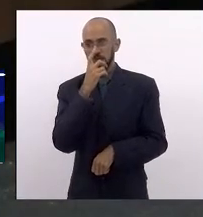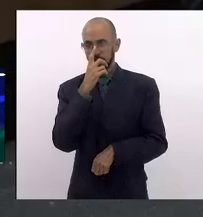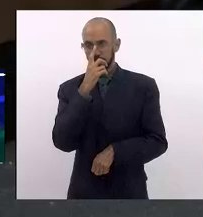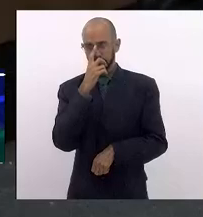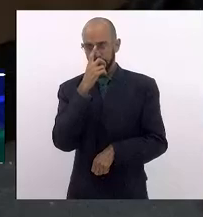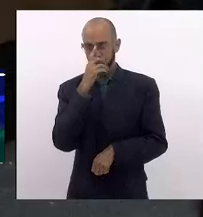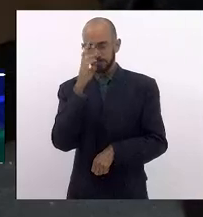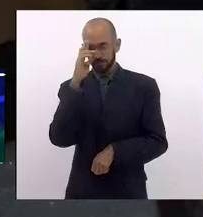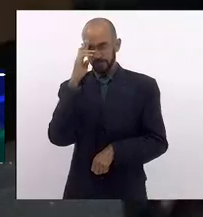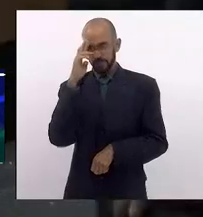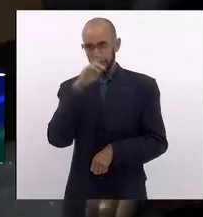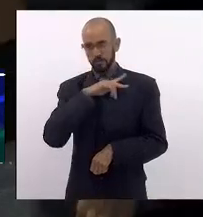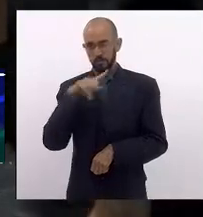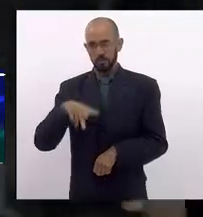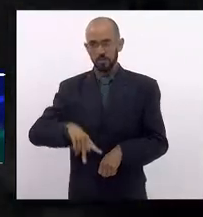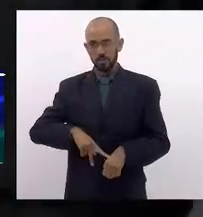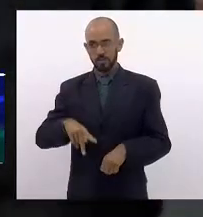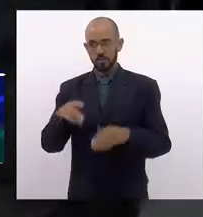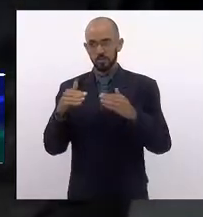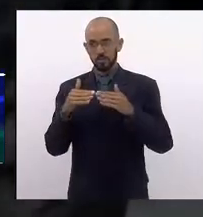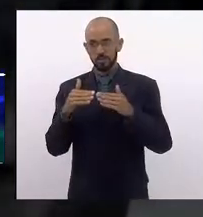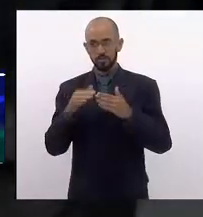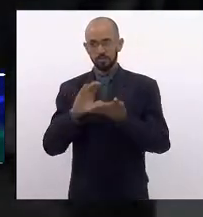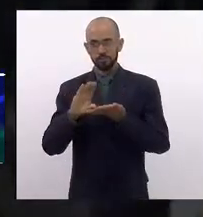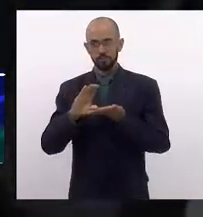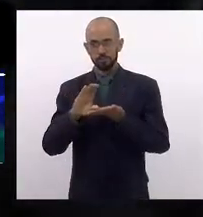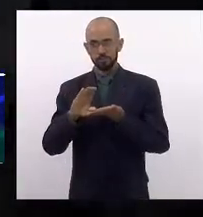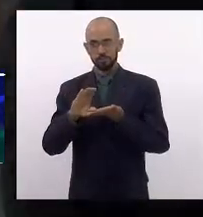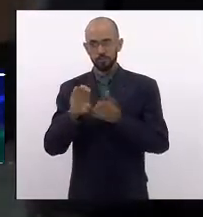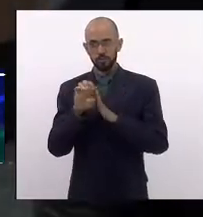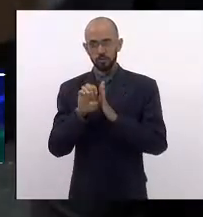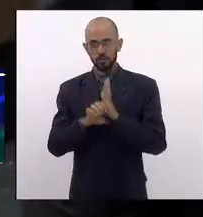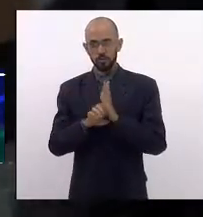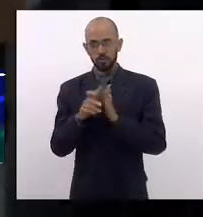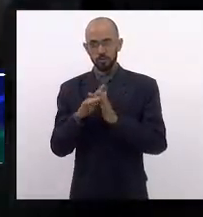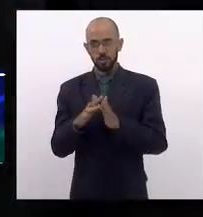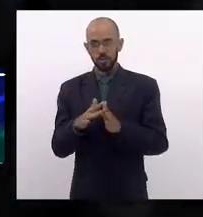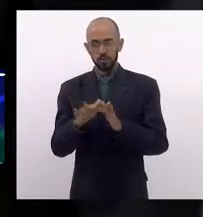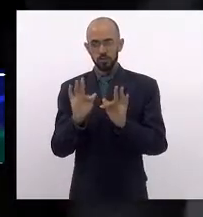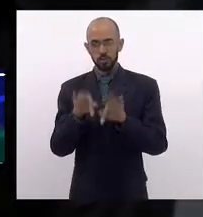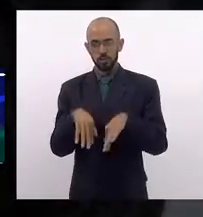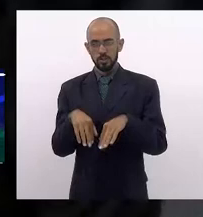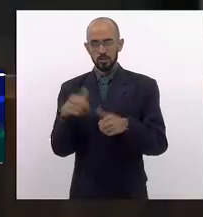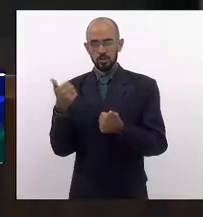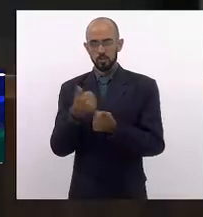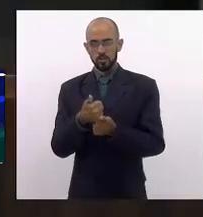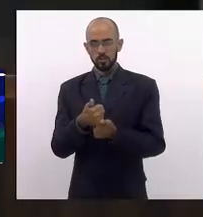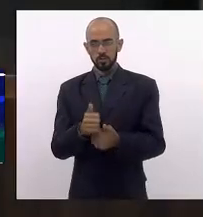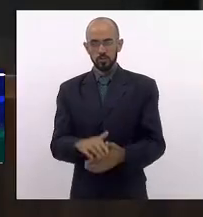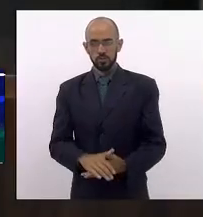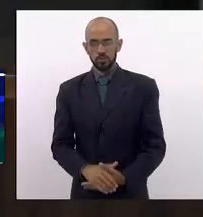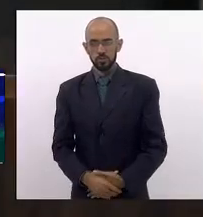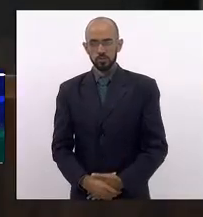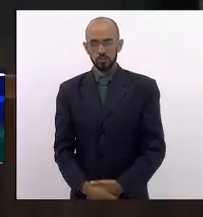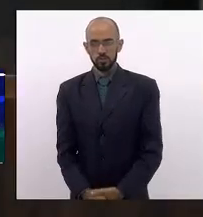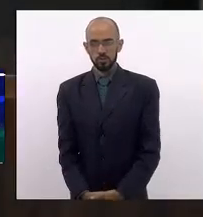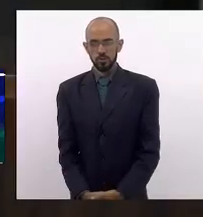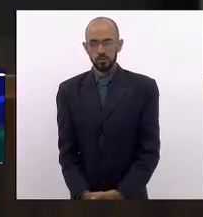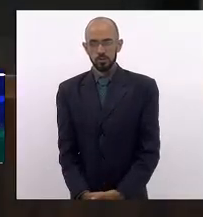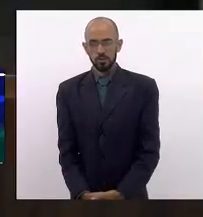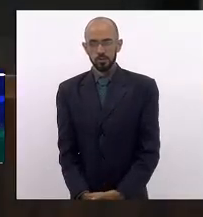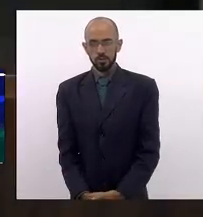o seu presente parecer pela constitucionalidade com emendas concluído por substitutivo e